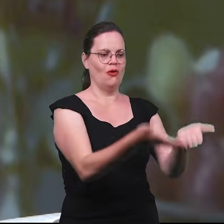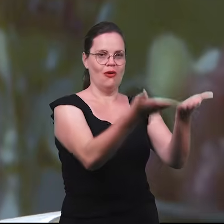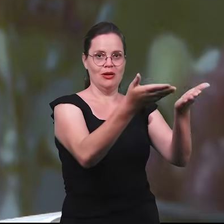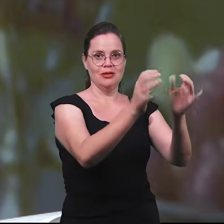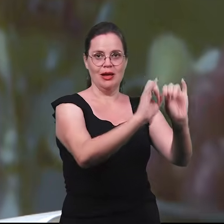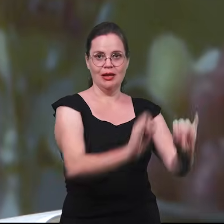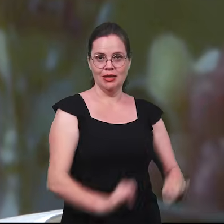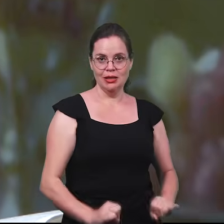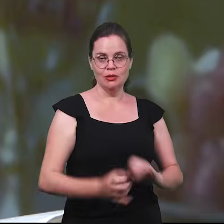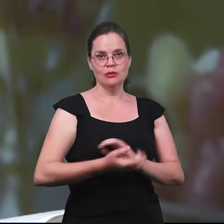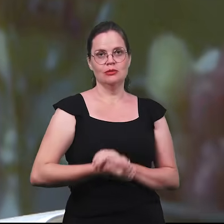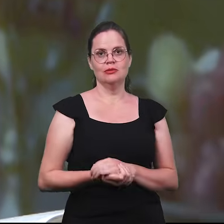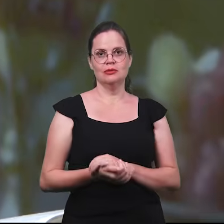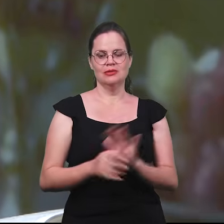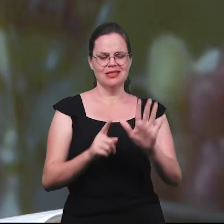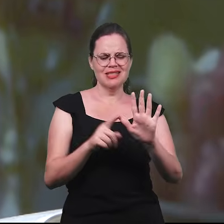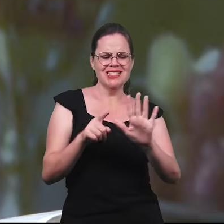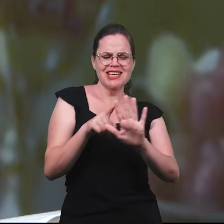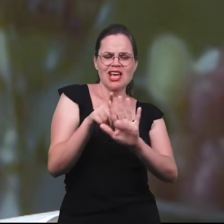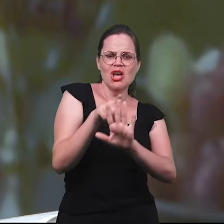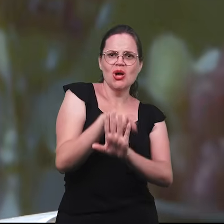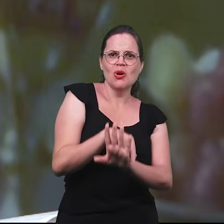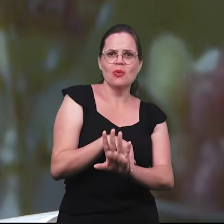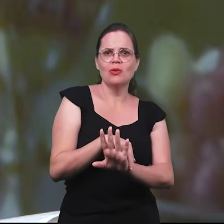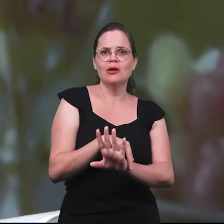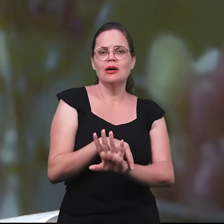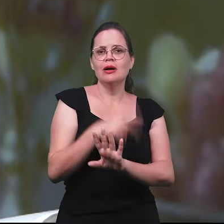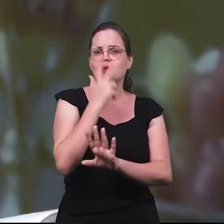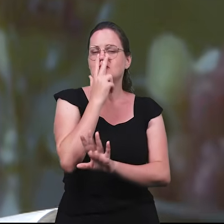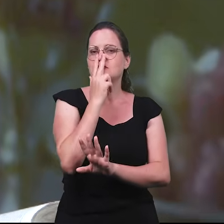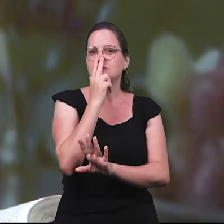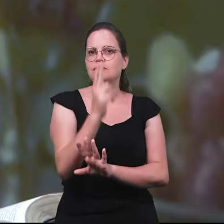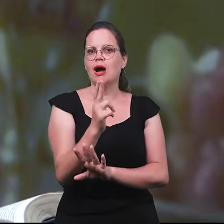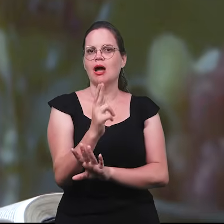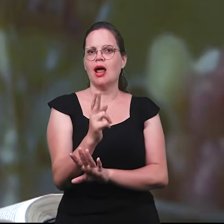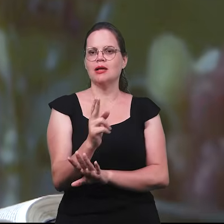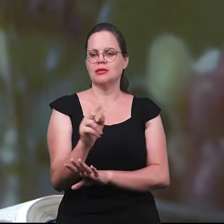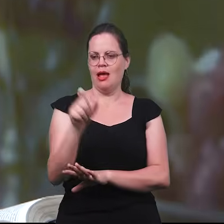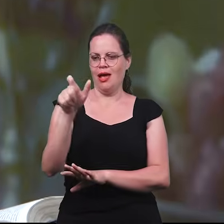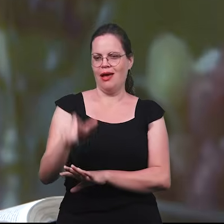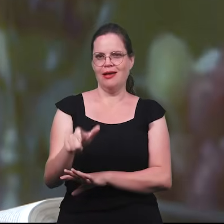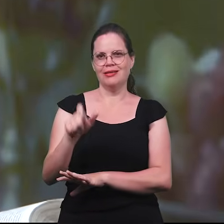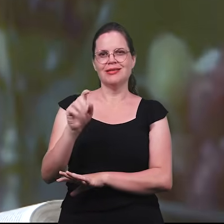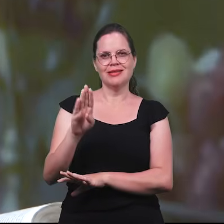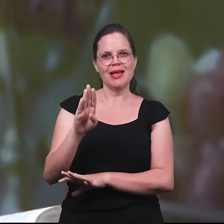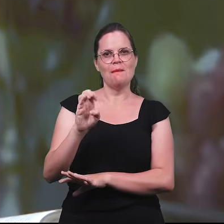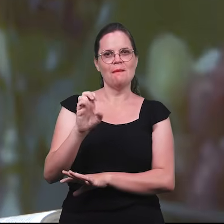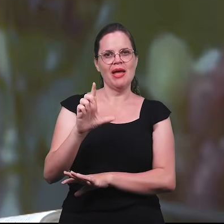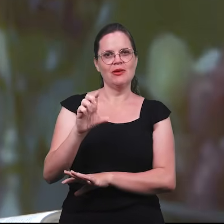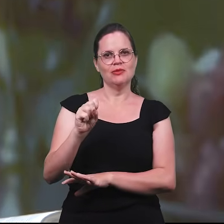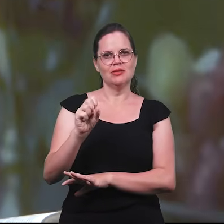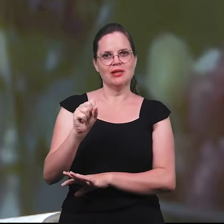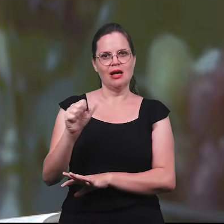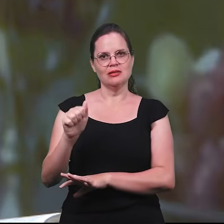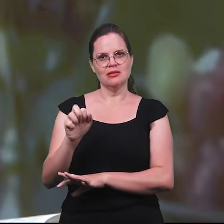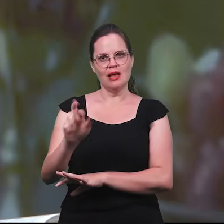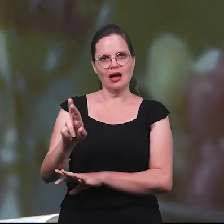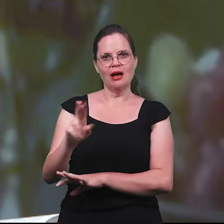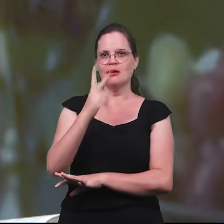percebe que era como se fosse um desafio a Deus, né? Como se fosse